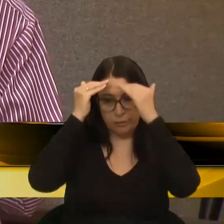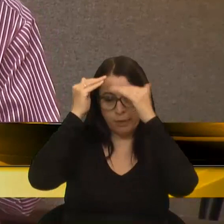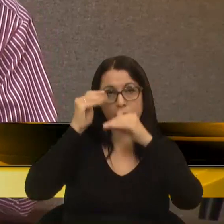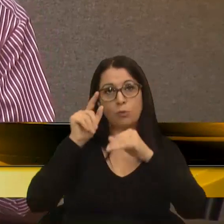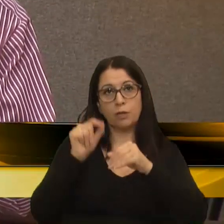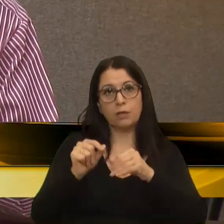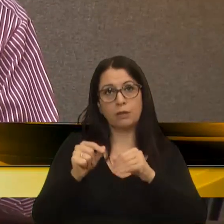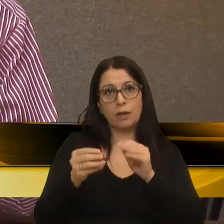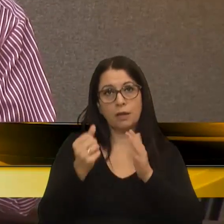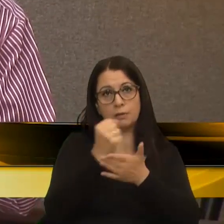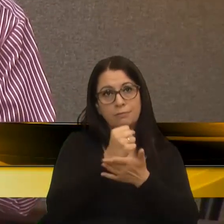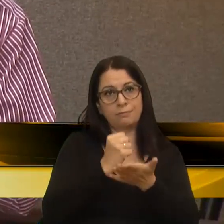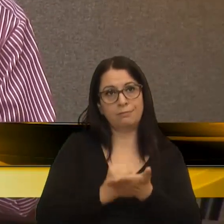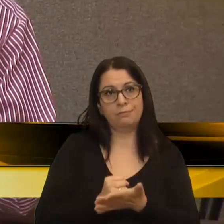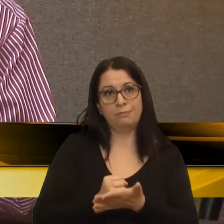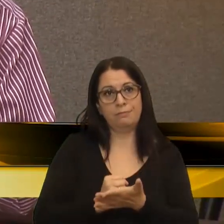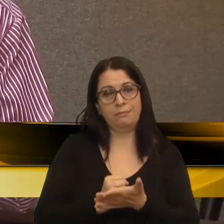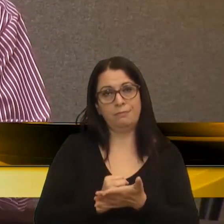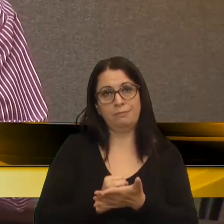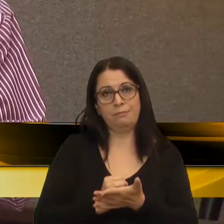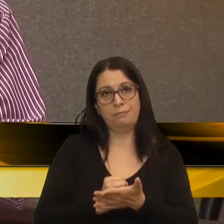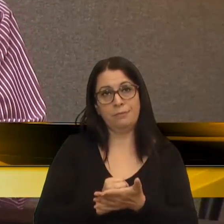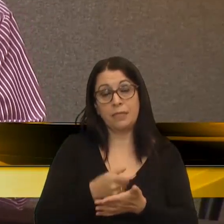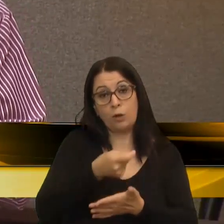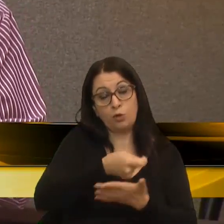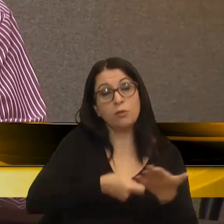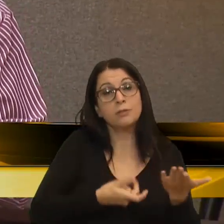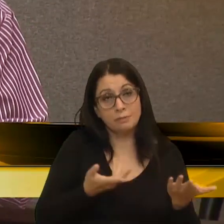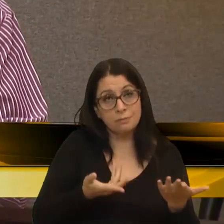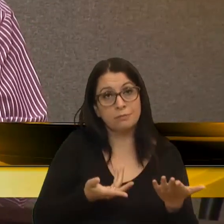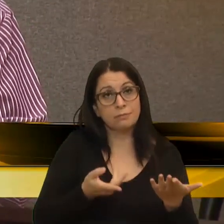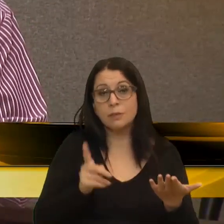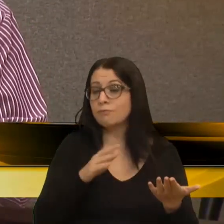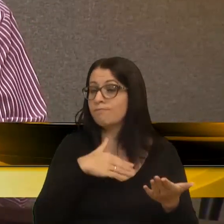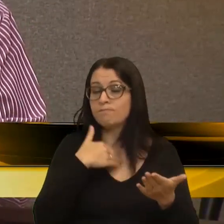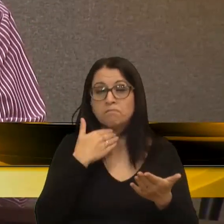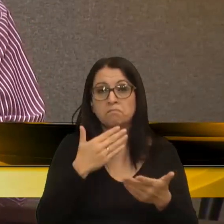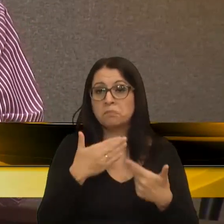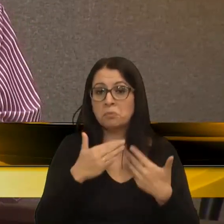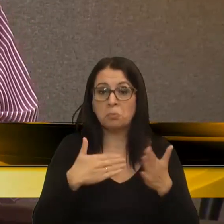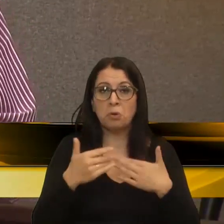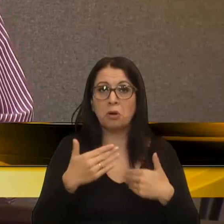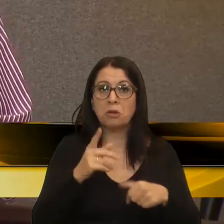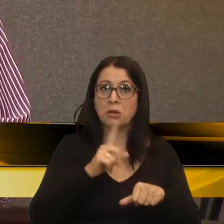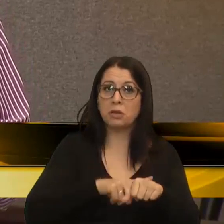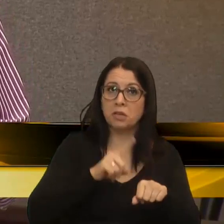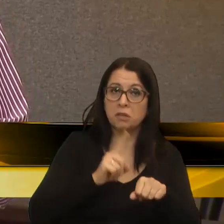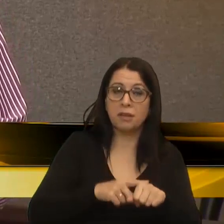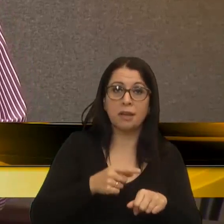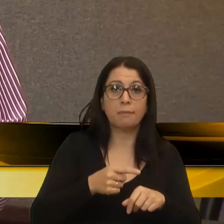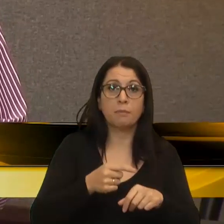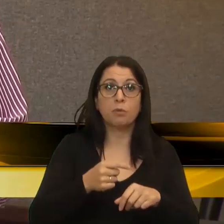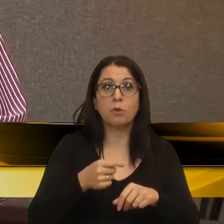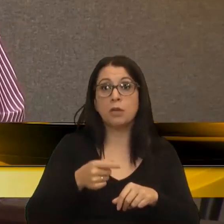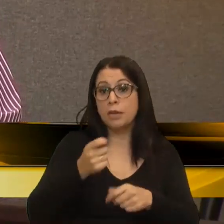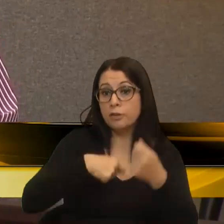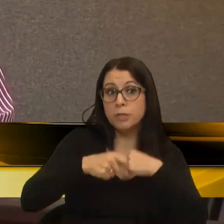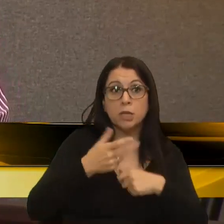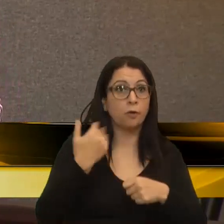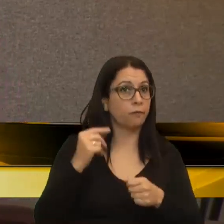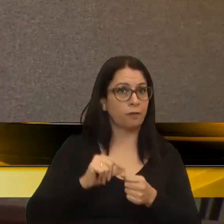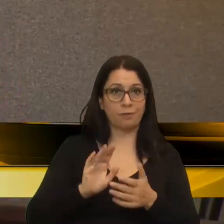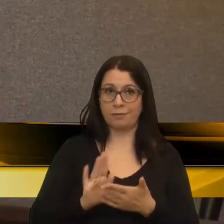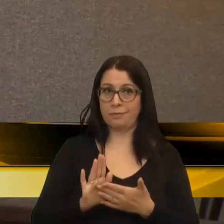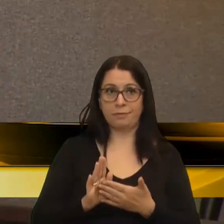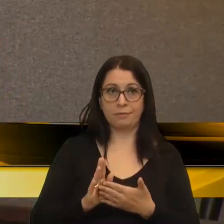aquilo que está contratado, aquilo que está autorizado. Não importa em que tempo e que a administração foi feita. Então,